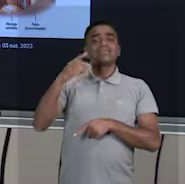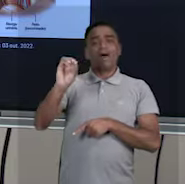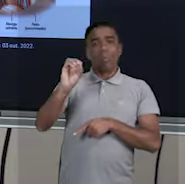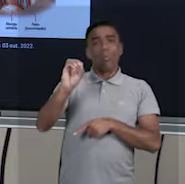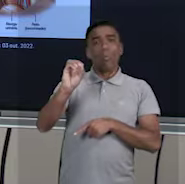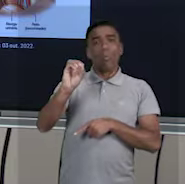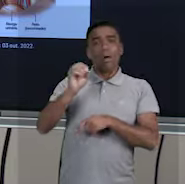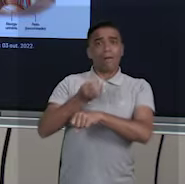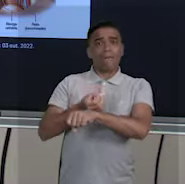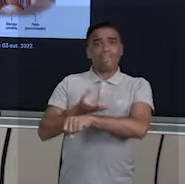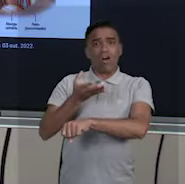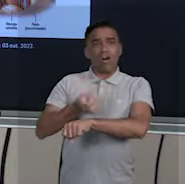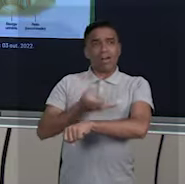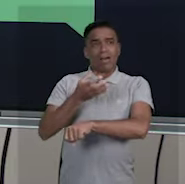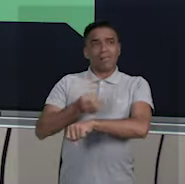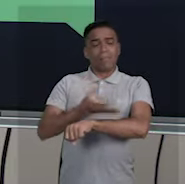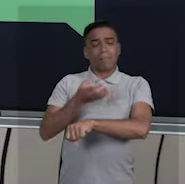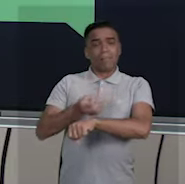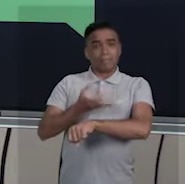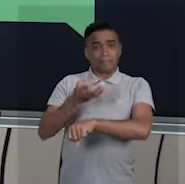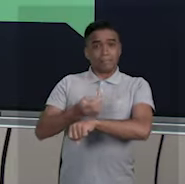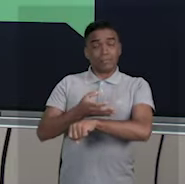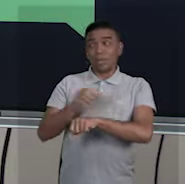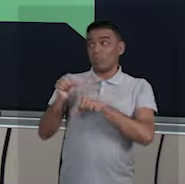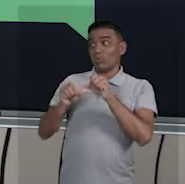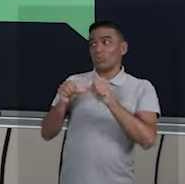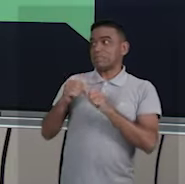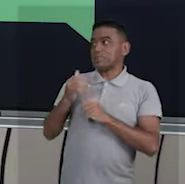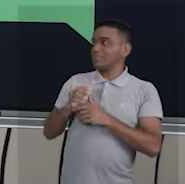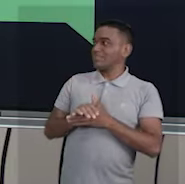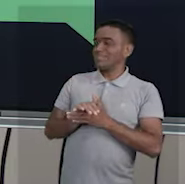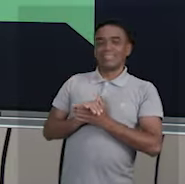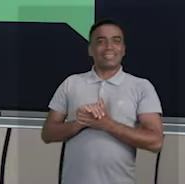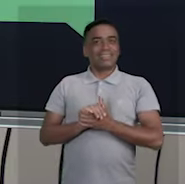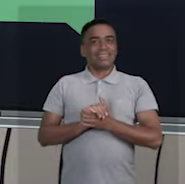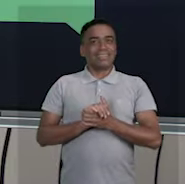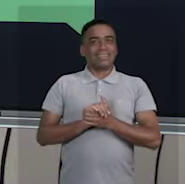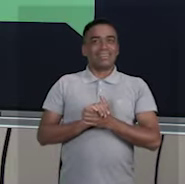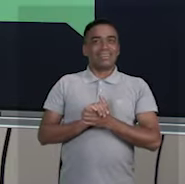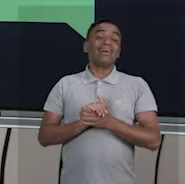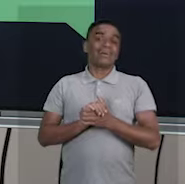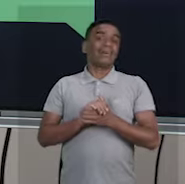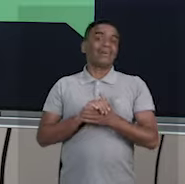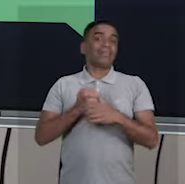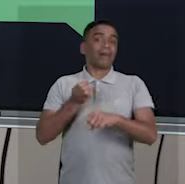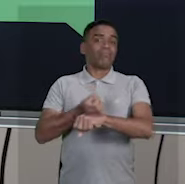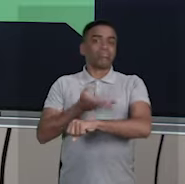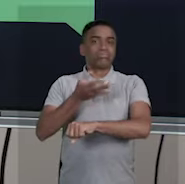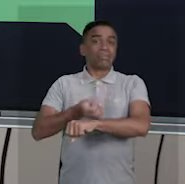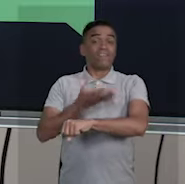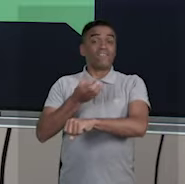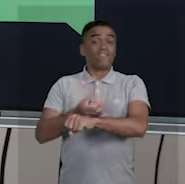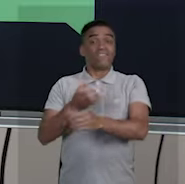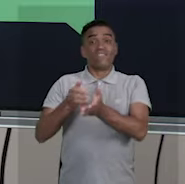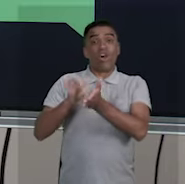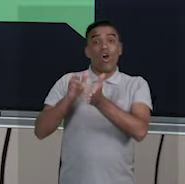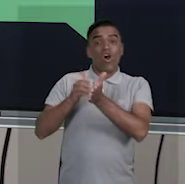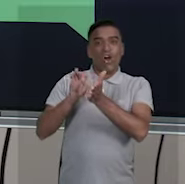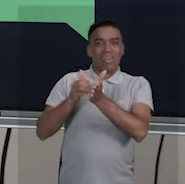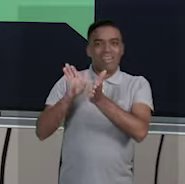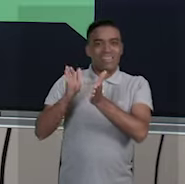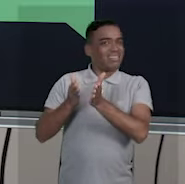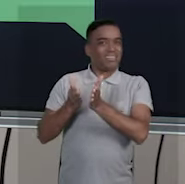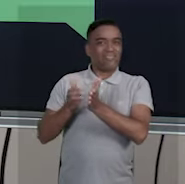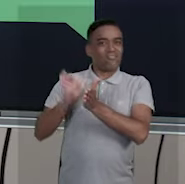enviando, né, para fora, já mudei aqui sem querer, ele está eliminando do corpo aquilo que não necessita mais, aquilo que